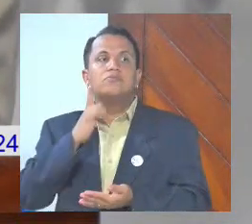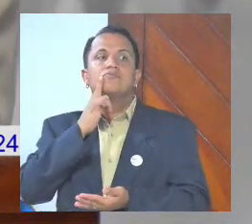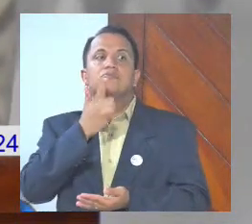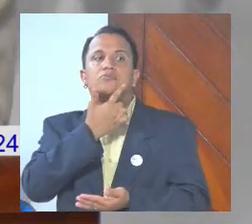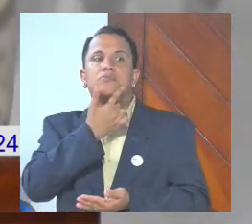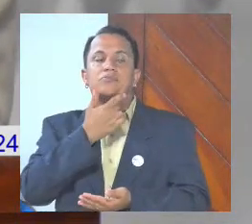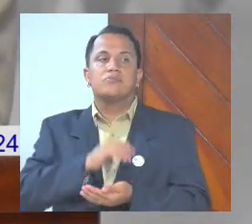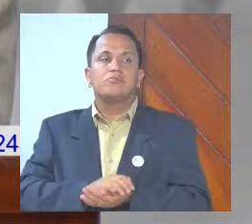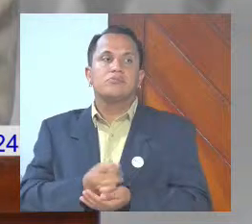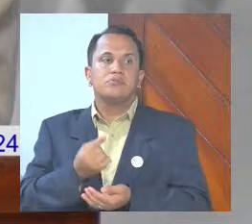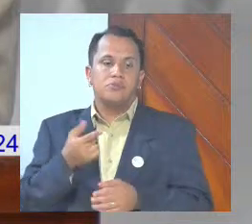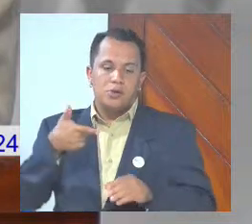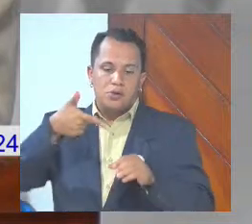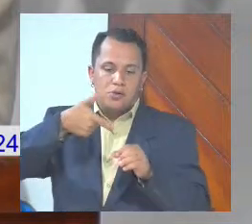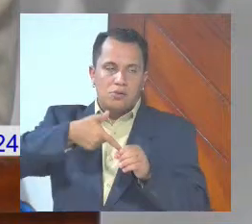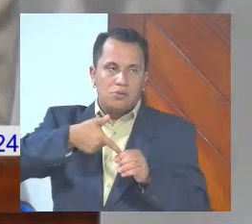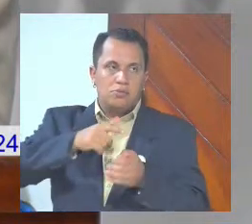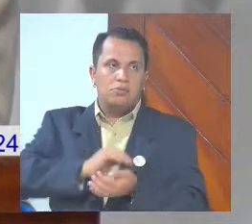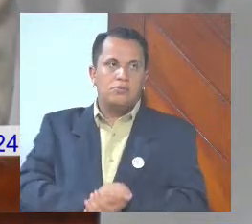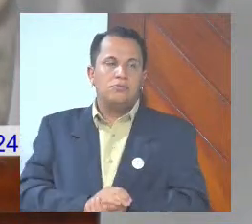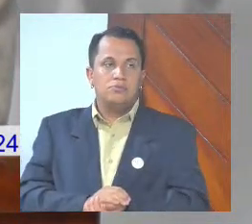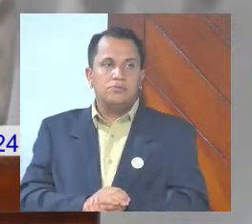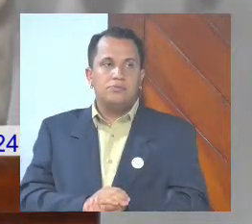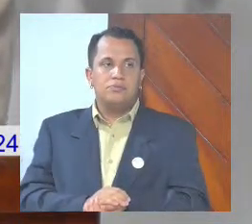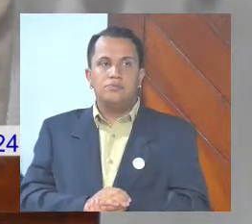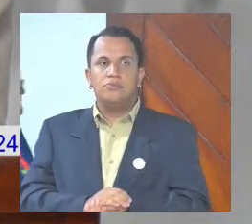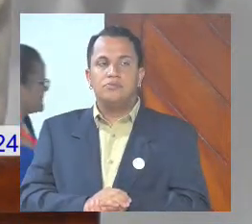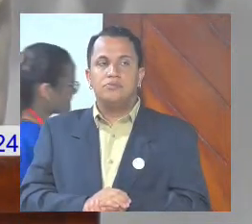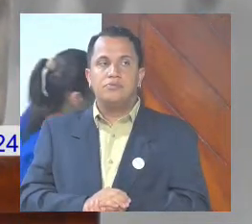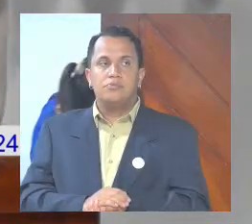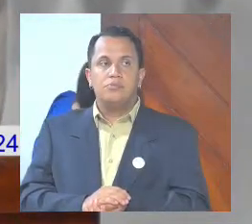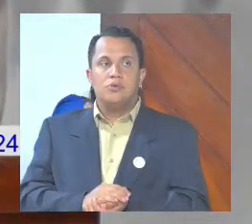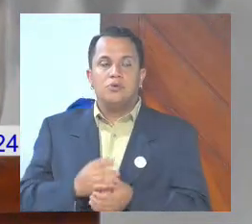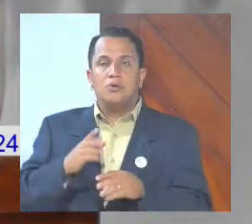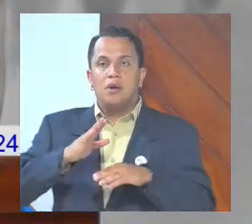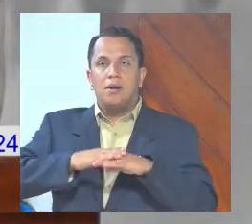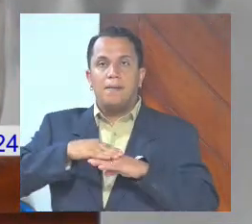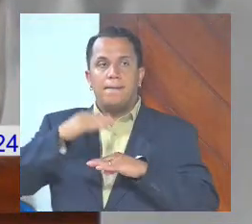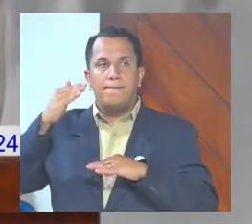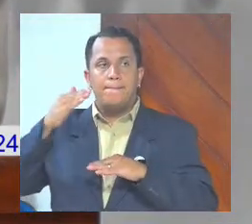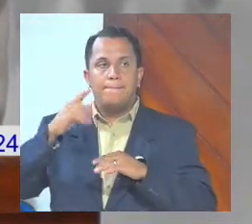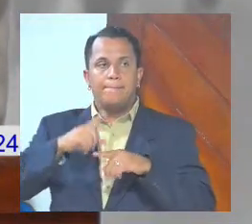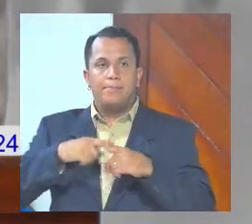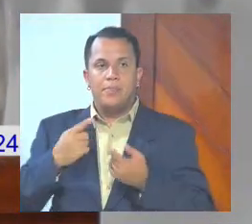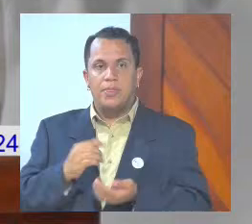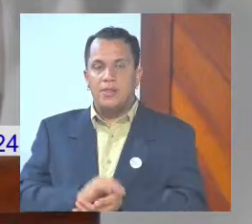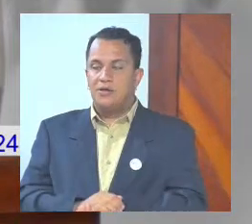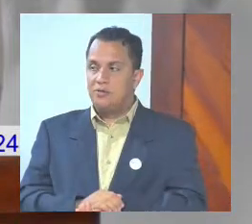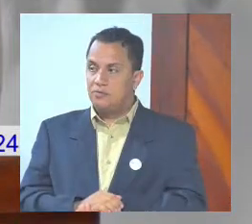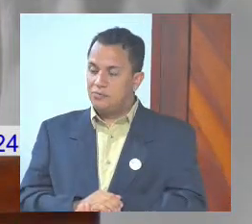merenda, dinheiro de combustível, e, enfim, economizaria muito mais aí que a gente deve